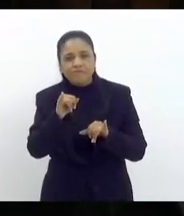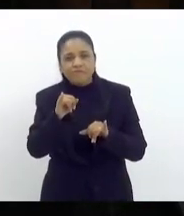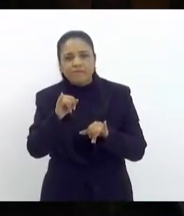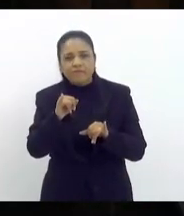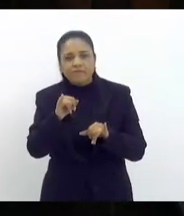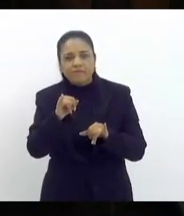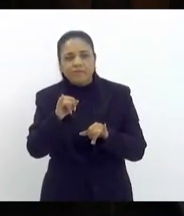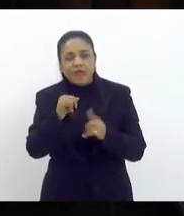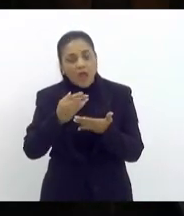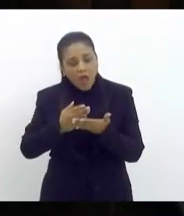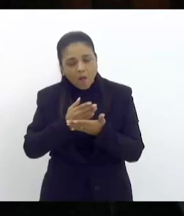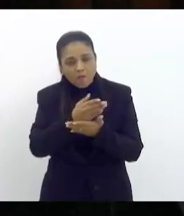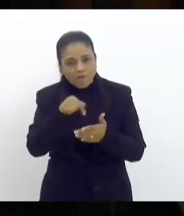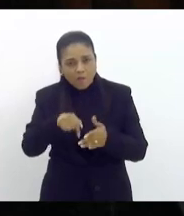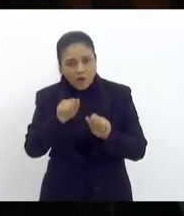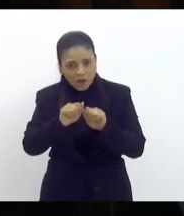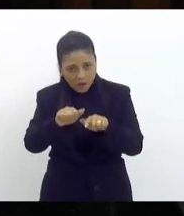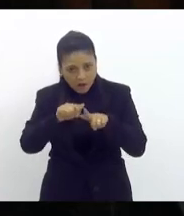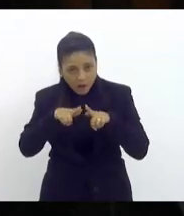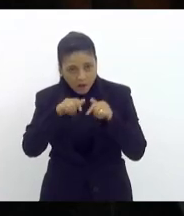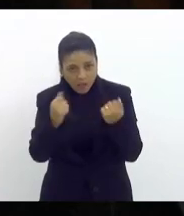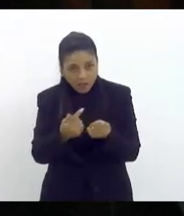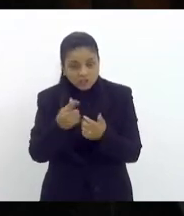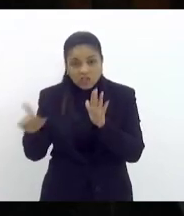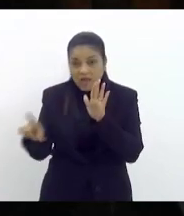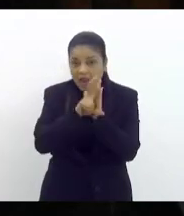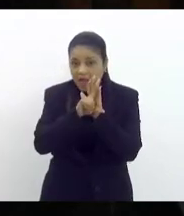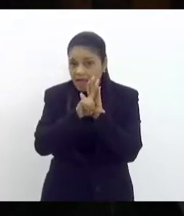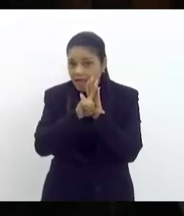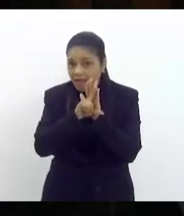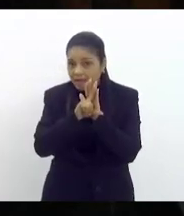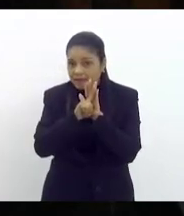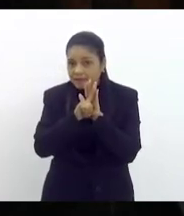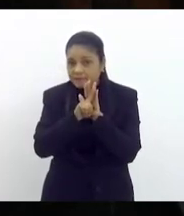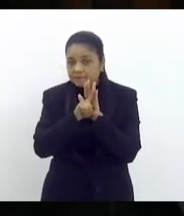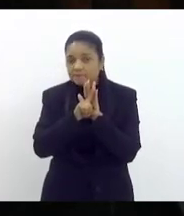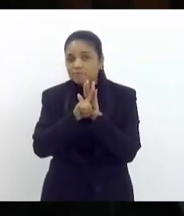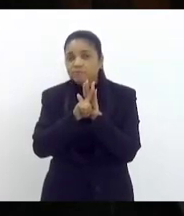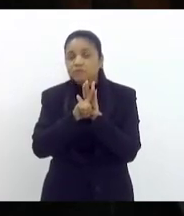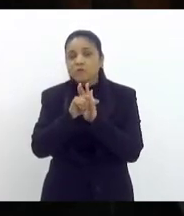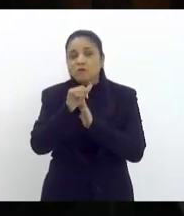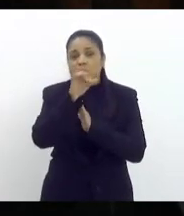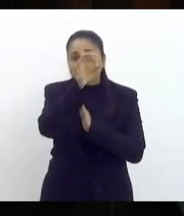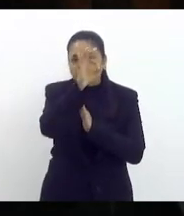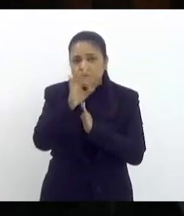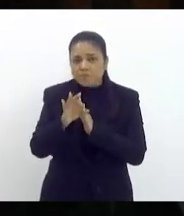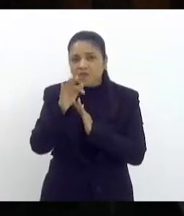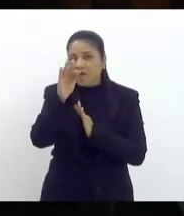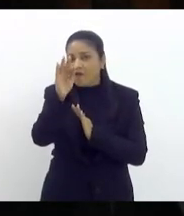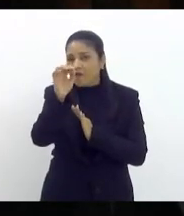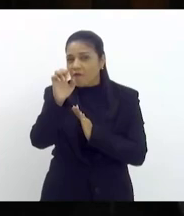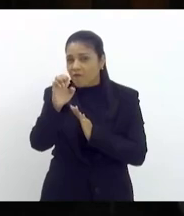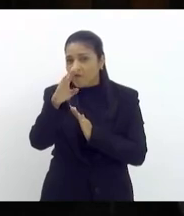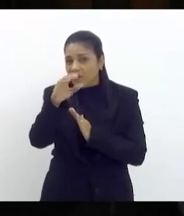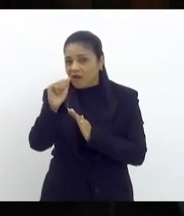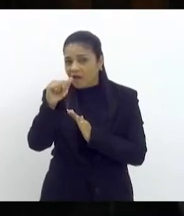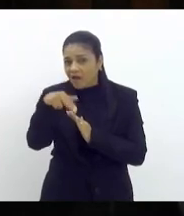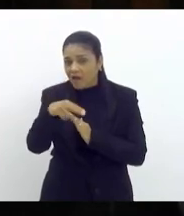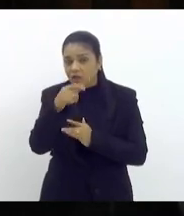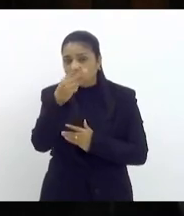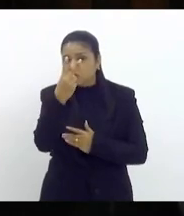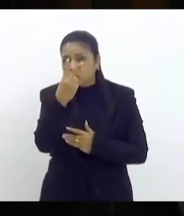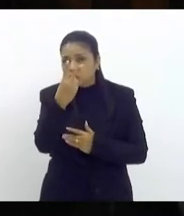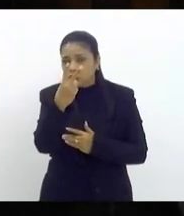a gente aprovou nessa casa uma lei que estabeleceu que o pequeno percentual do FECAM de 2,5%